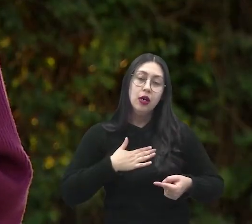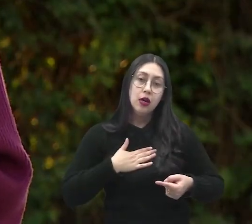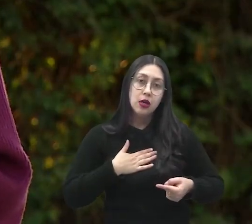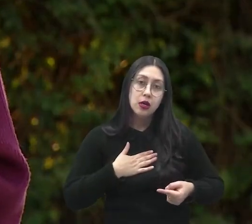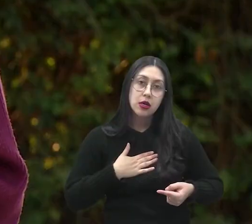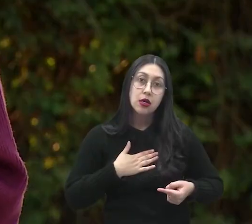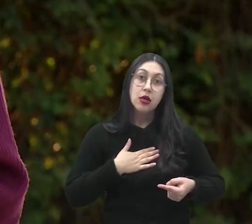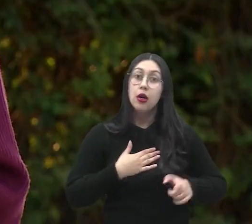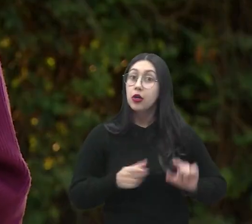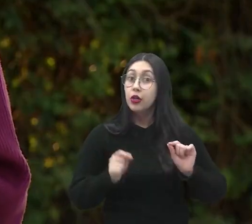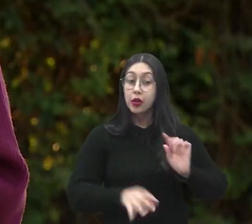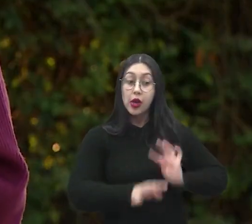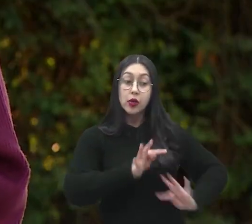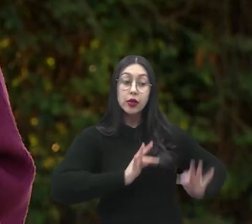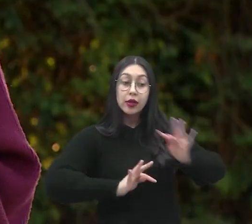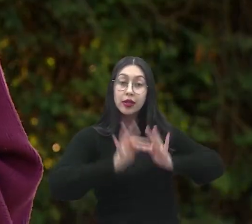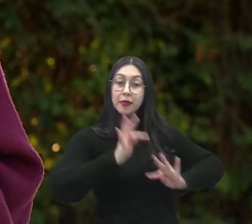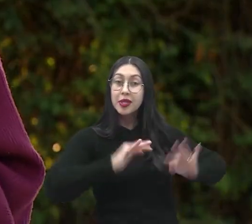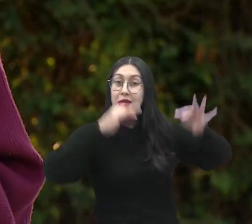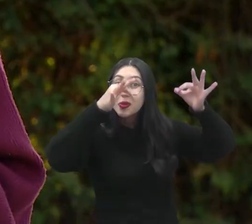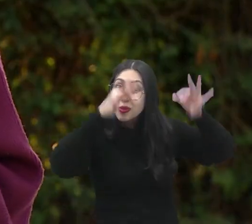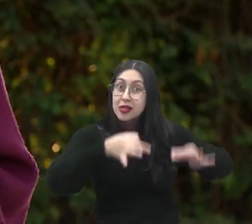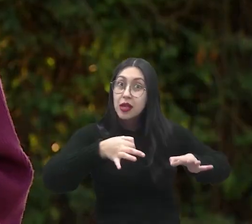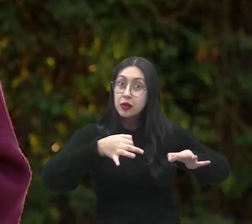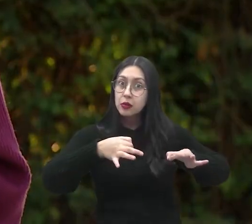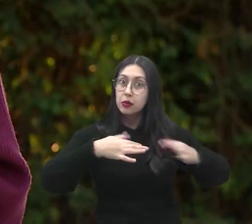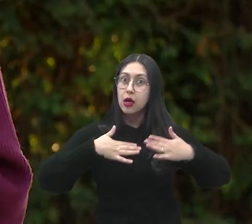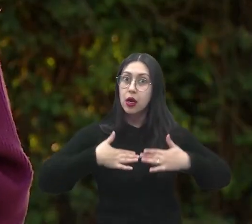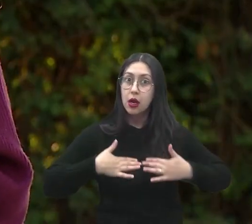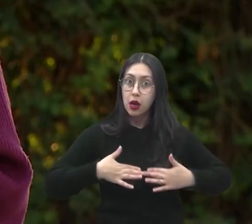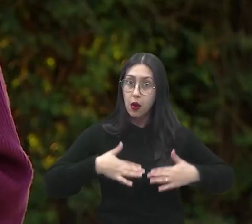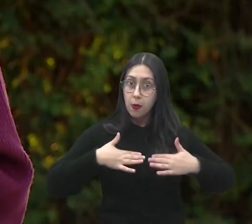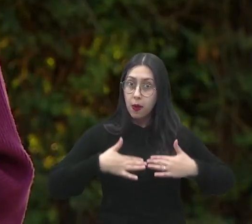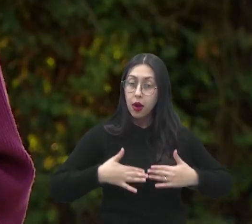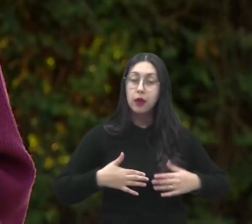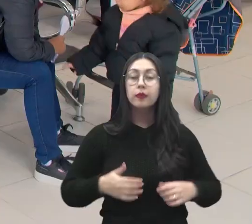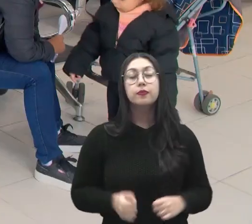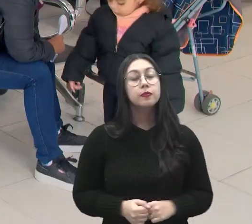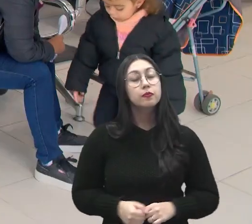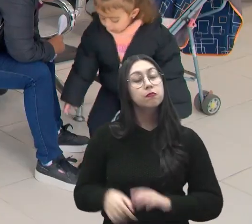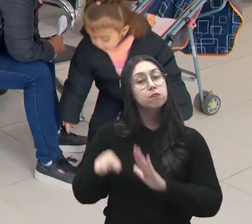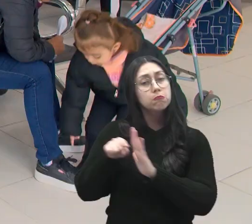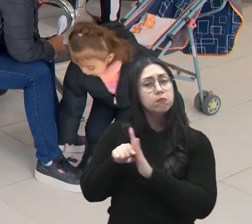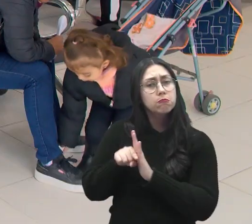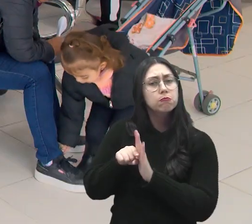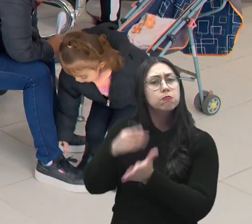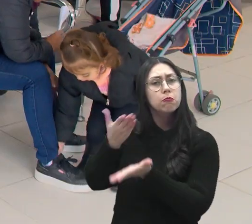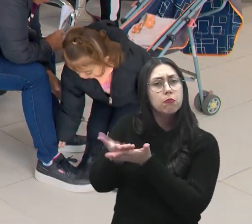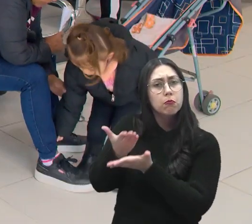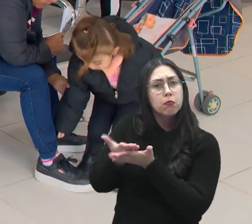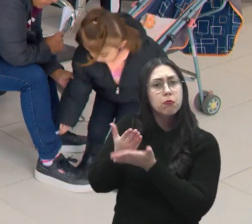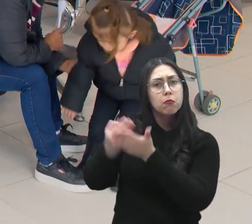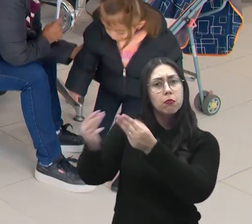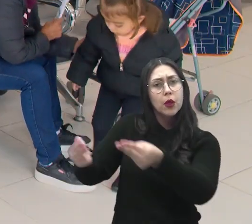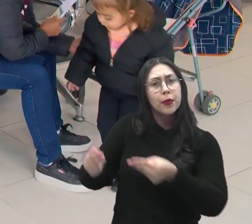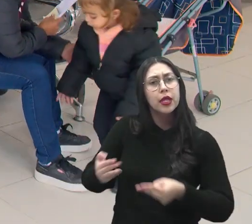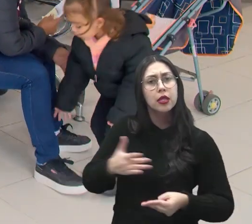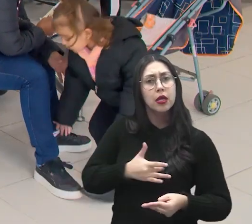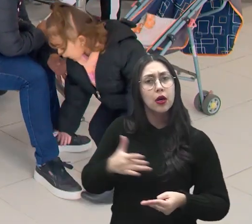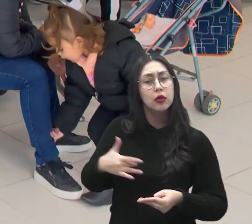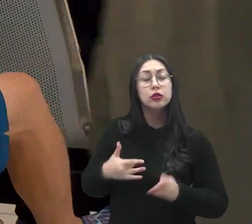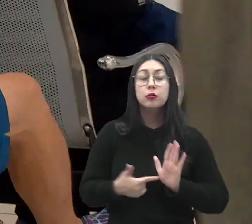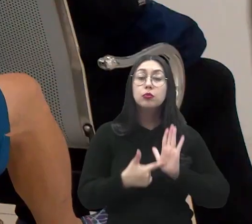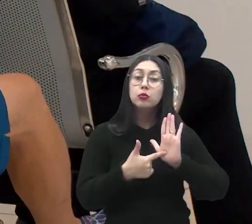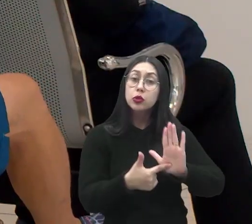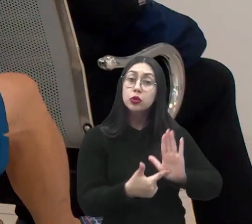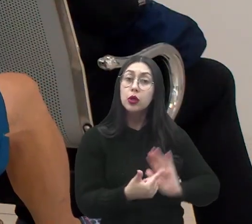doença, a adesão correta ao tratamento para o controle da asma. Um estudo divulgado pelo Ministério da